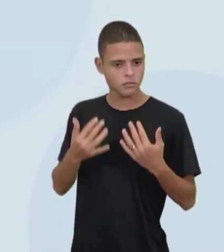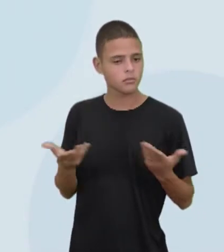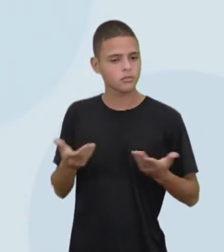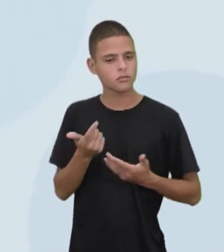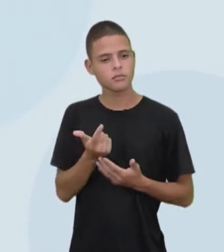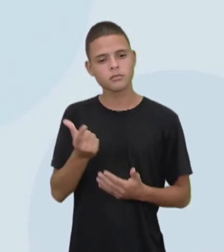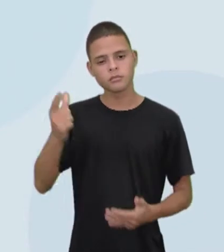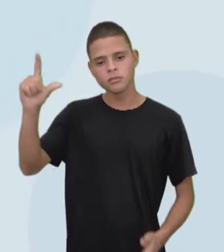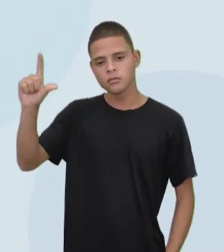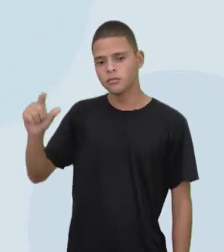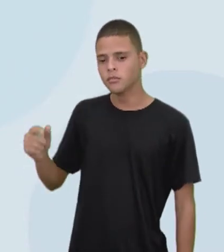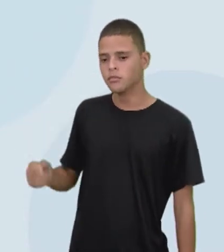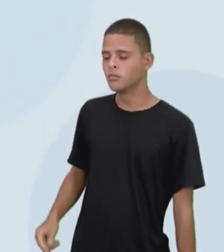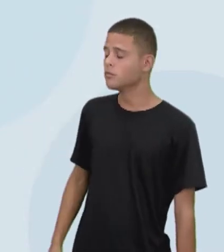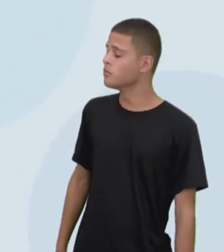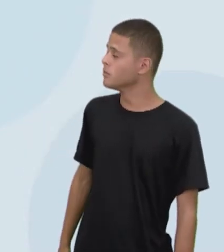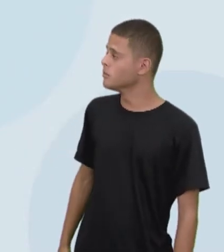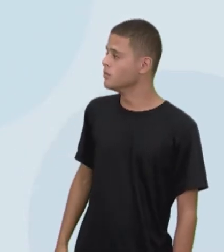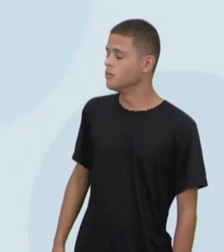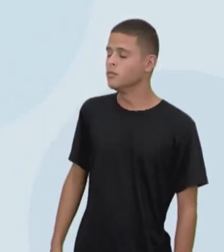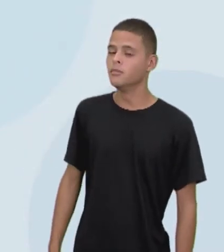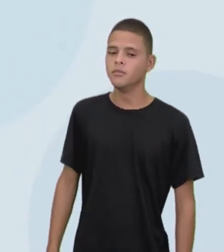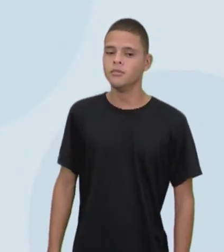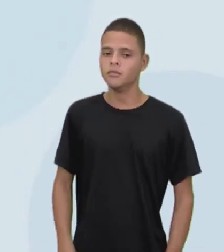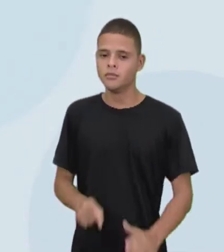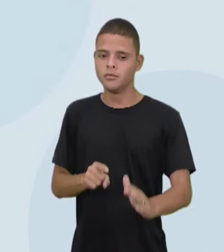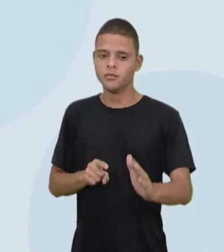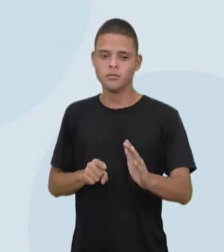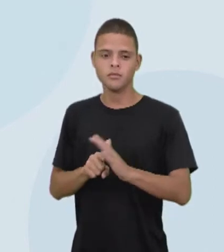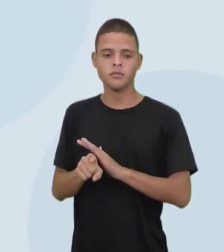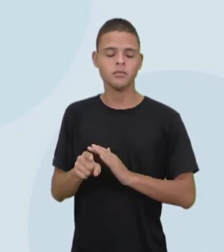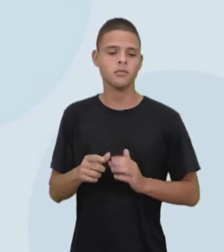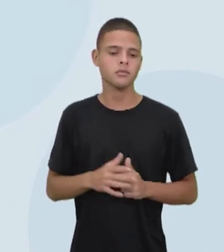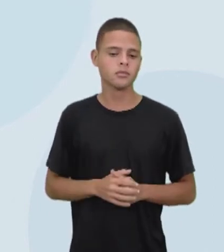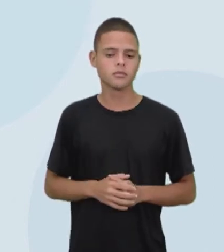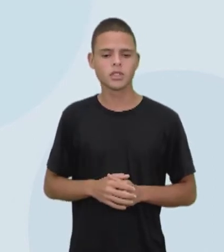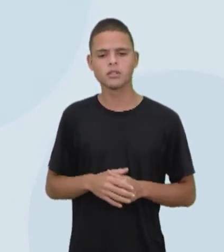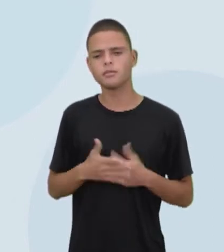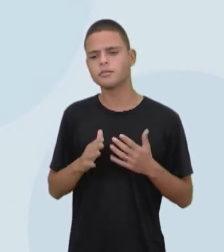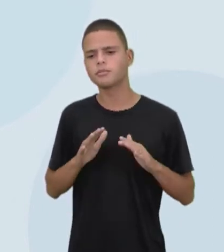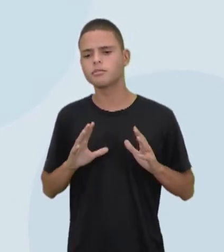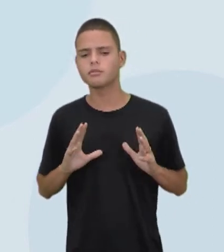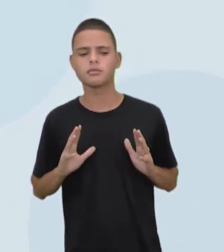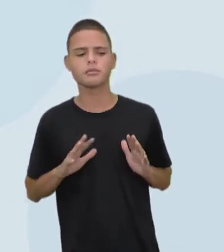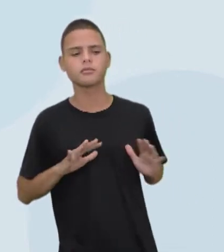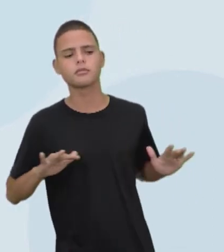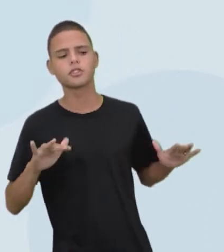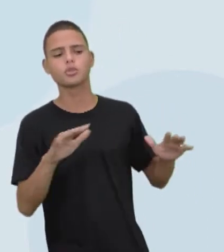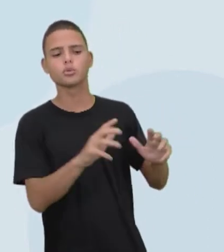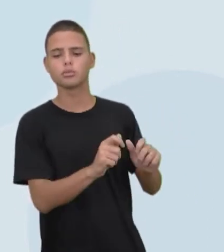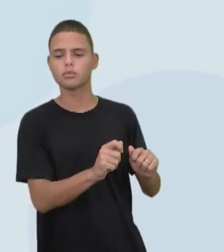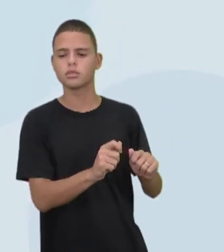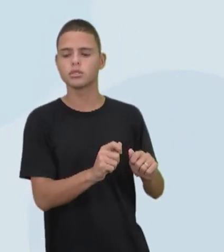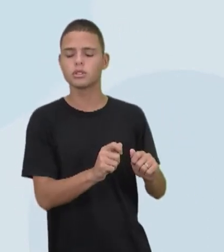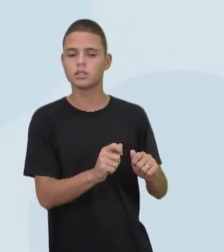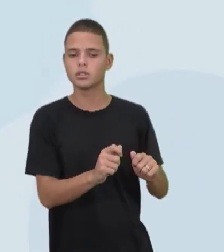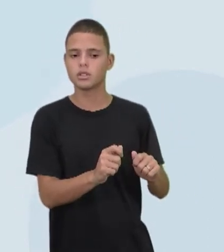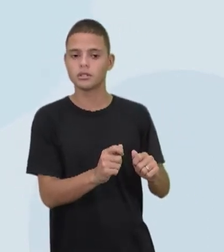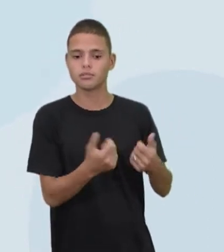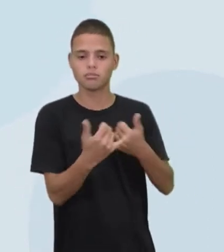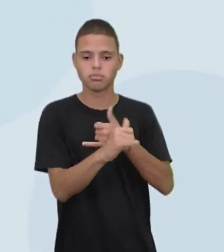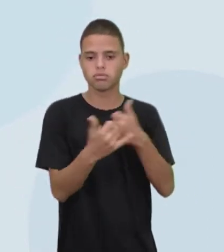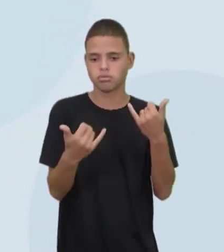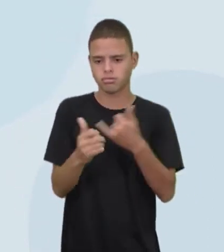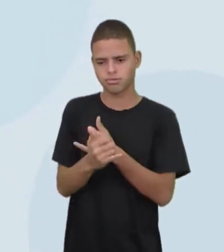outro aqui, que é um tipo, ó, uma pergunta aí para vocês. Será que todas as formas de transformação de